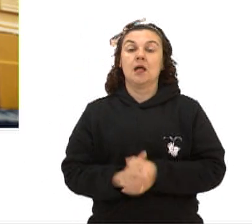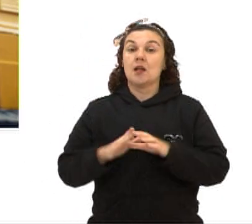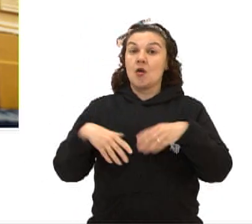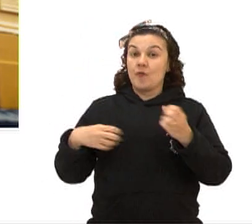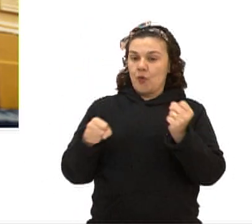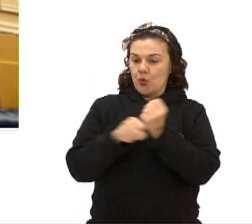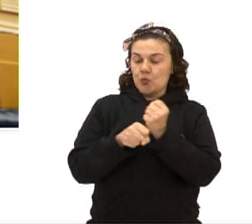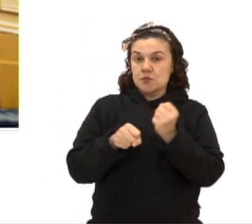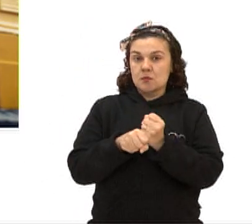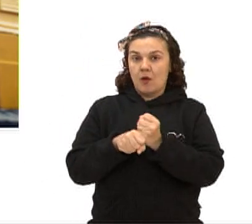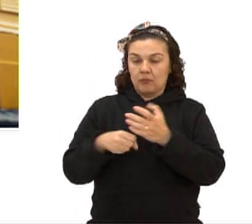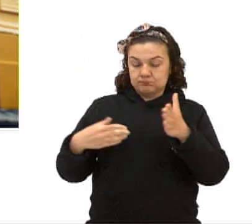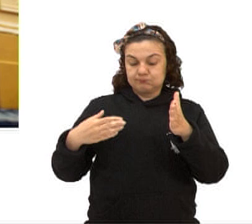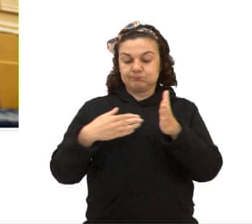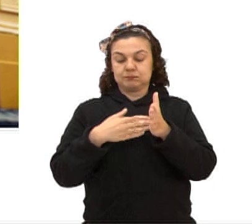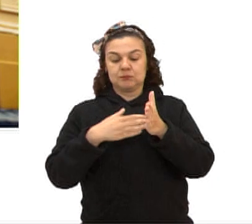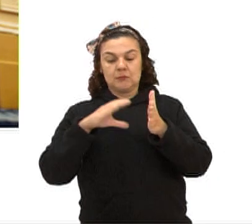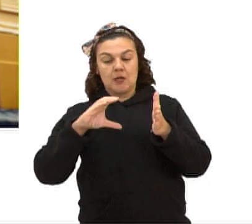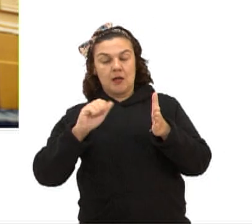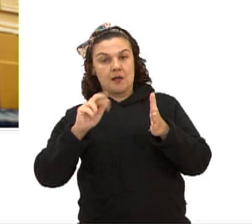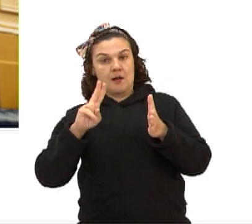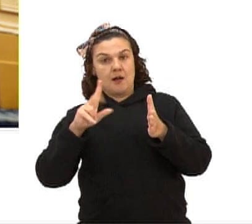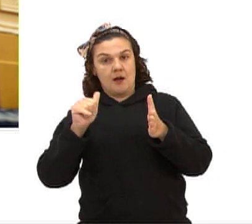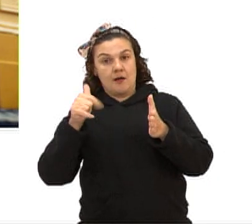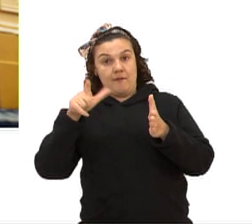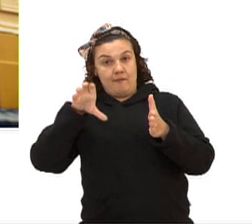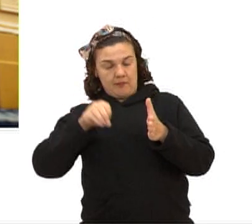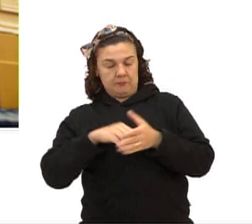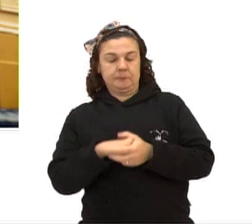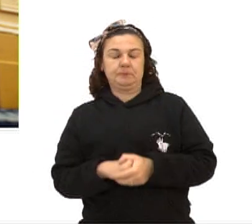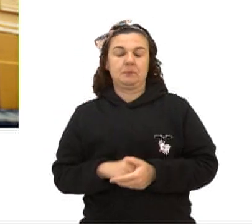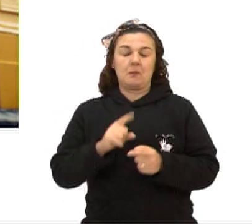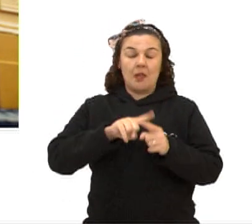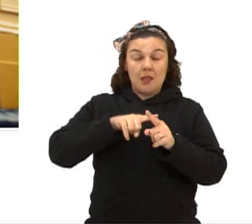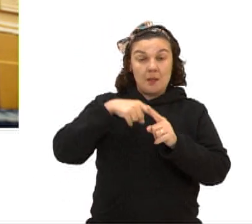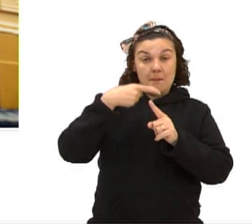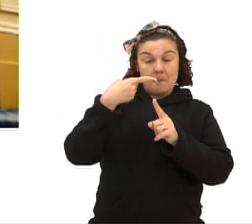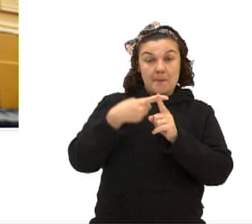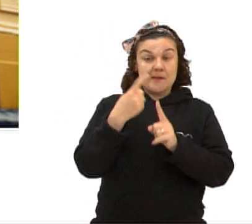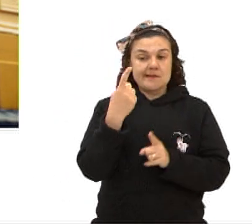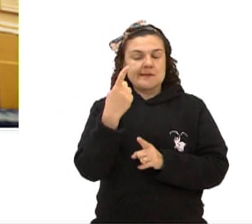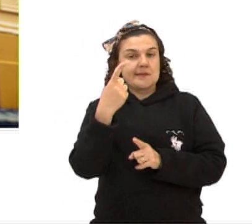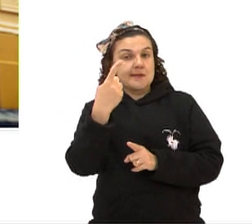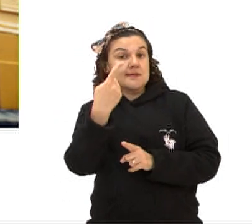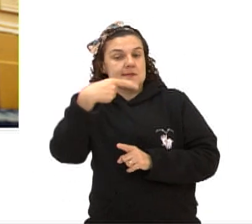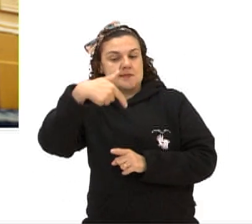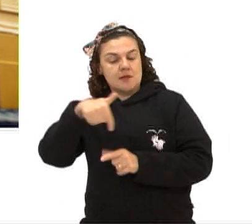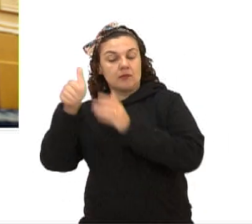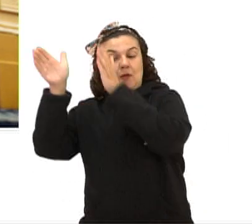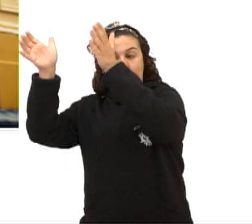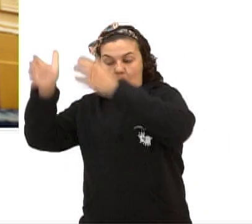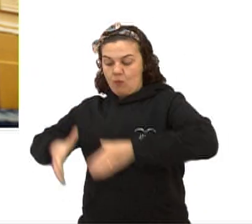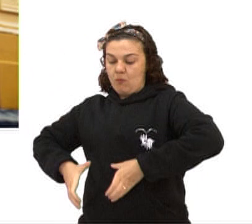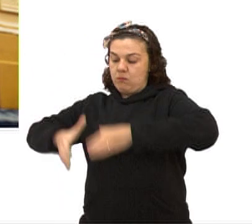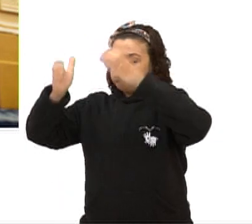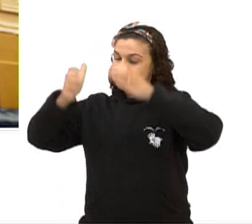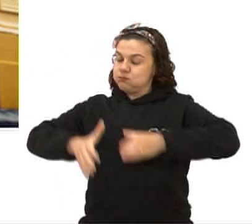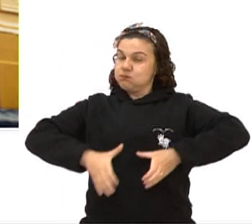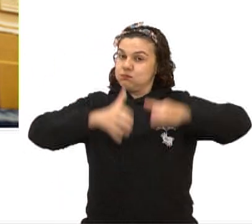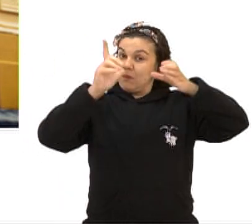represa do Carvalho, né, que foi a maior delas, e depois mais 17 caixas d'água em direção ao